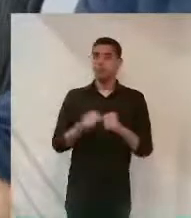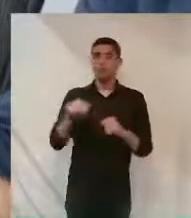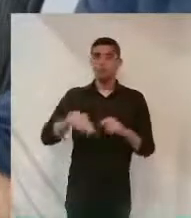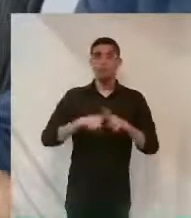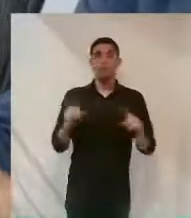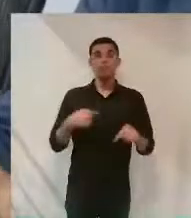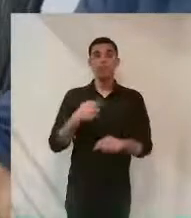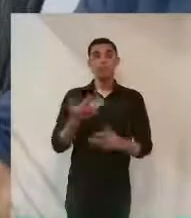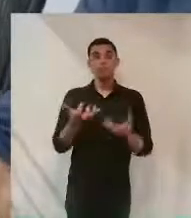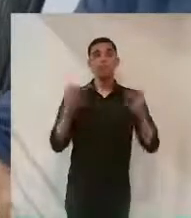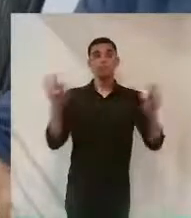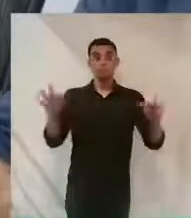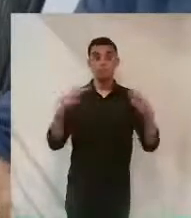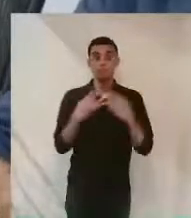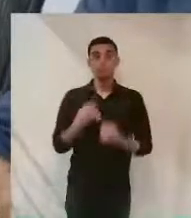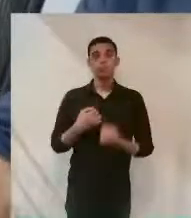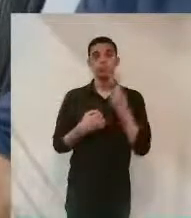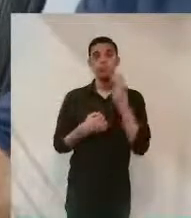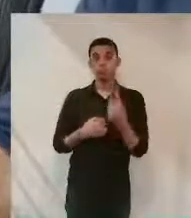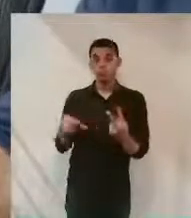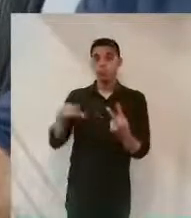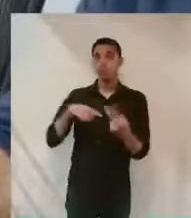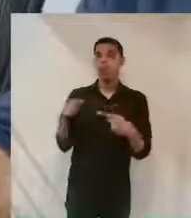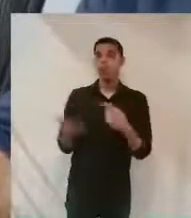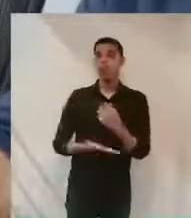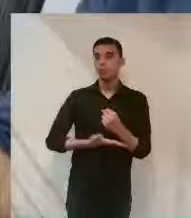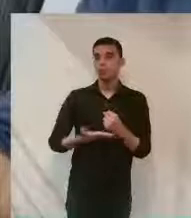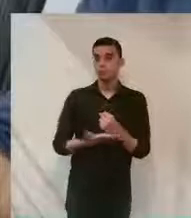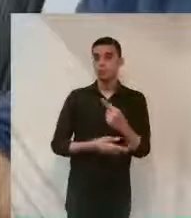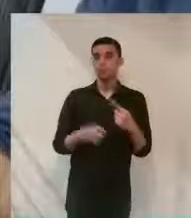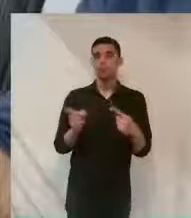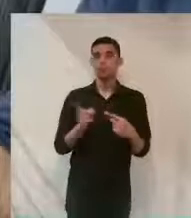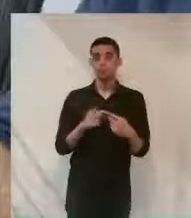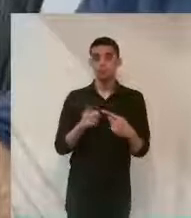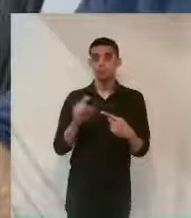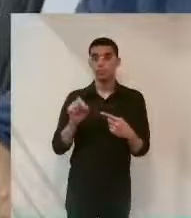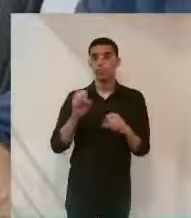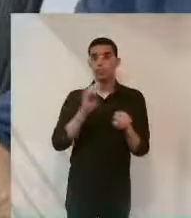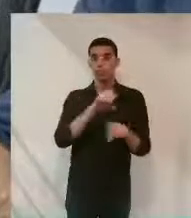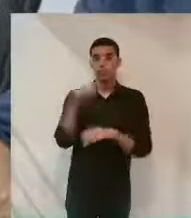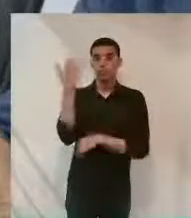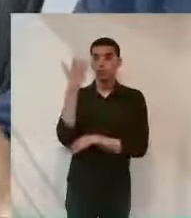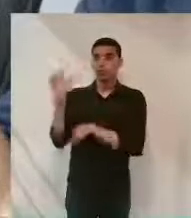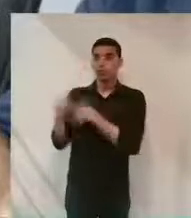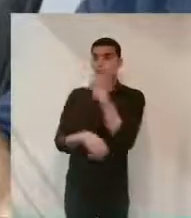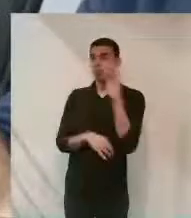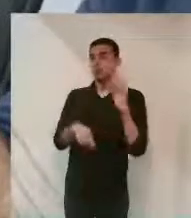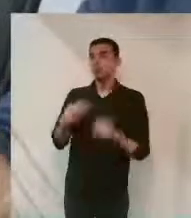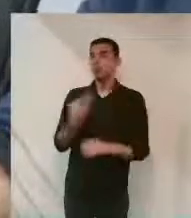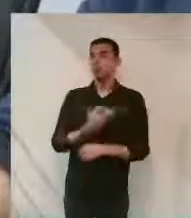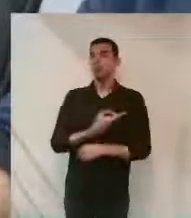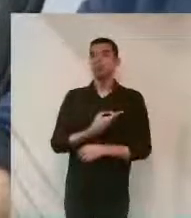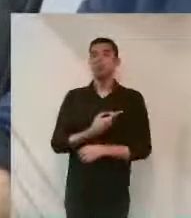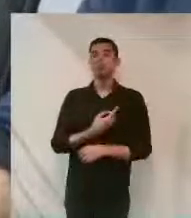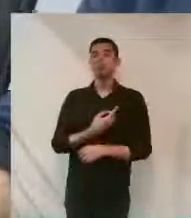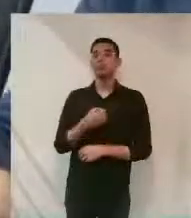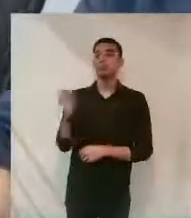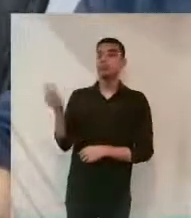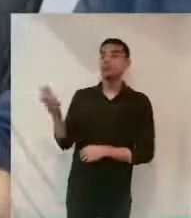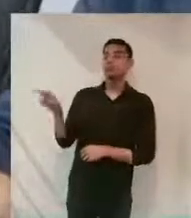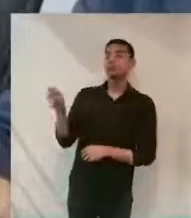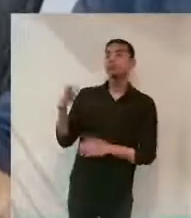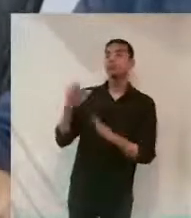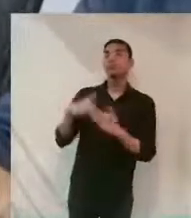queria chamar a atenção para dois pontos que são fundamentais. O primeiro é a educação ambiental. A gente passa meio ao largo dessa história